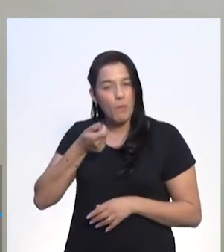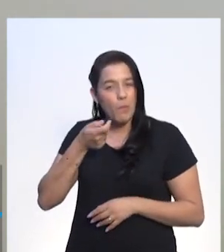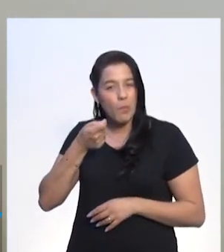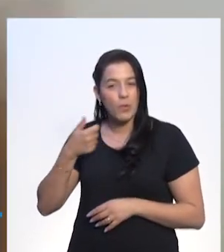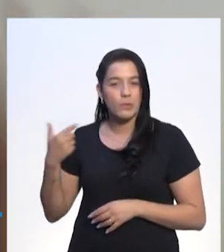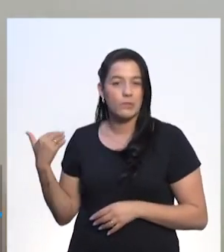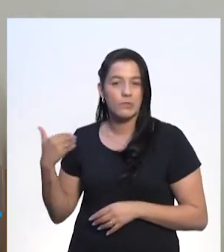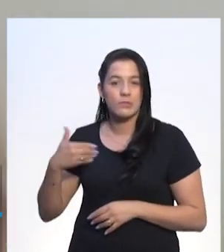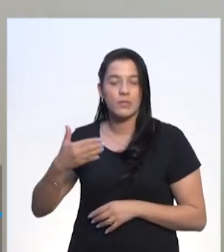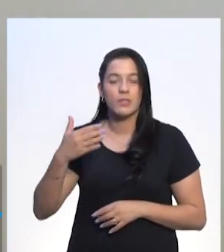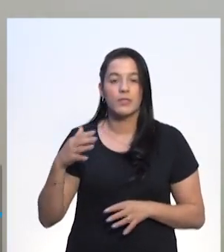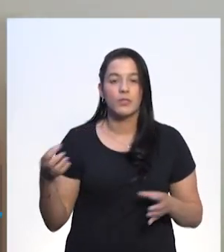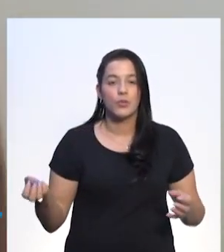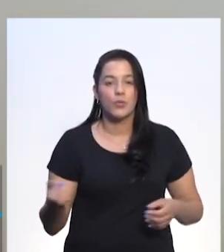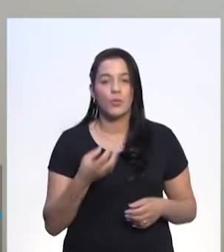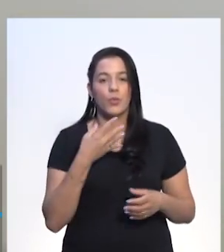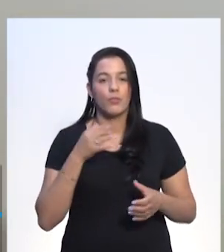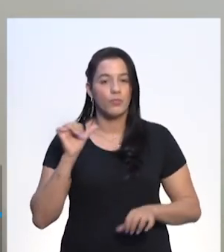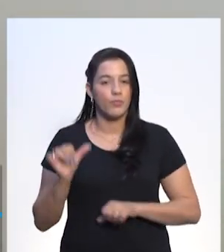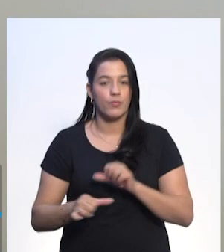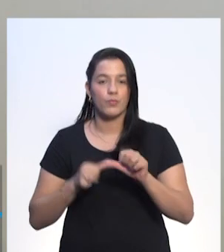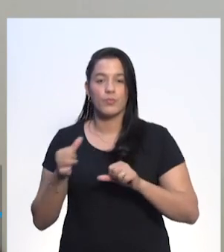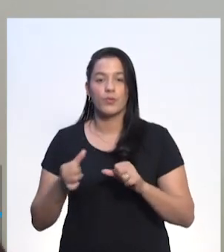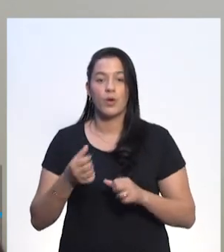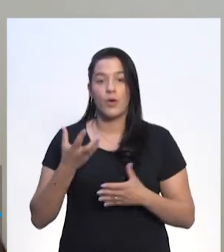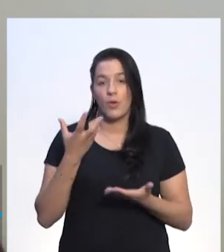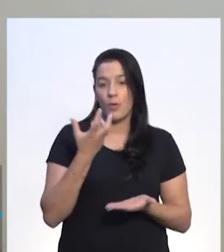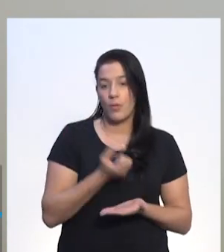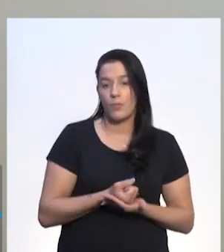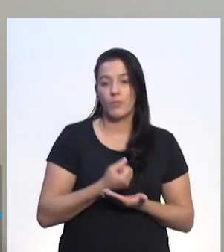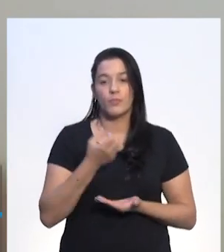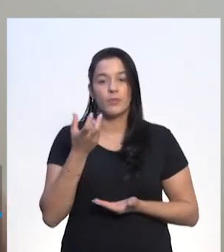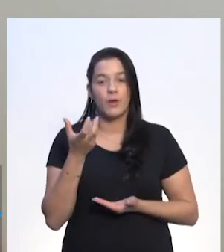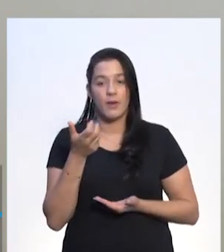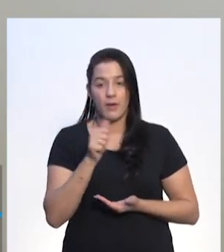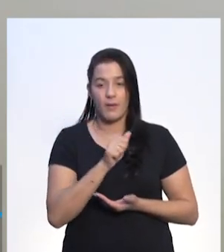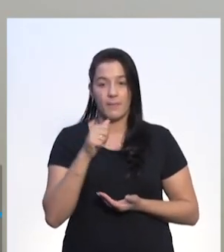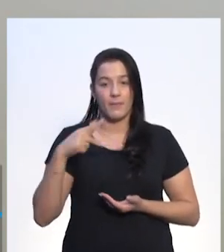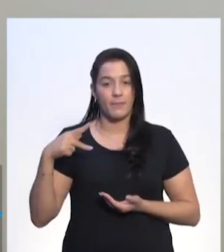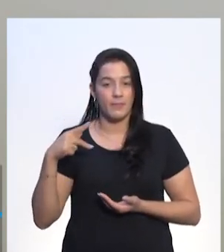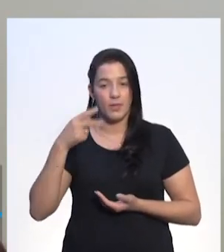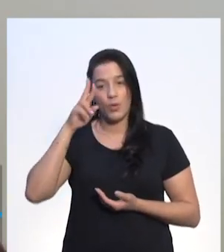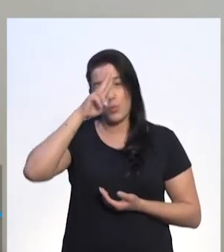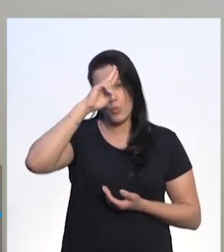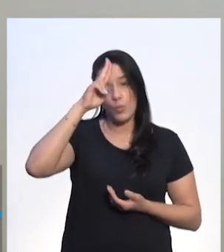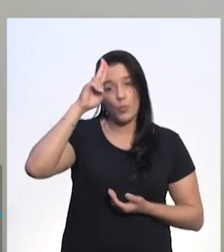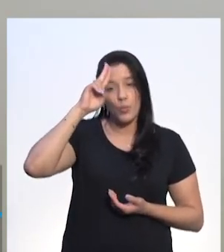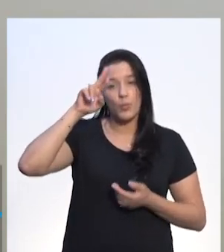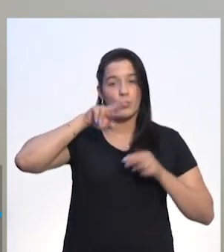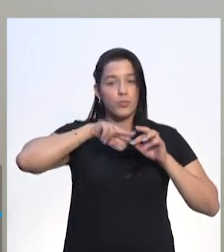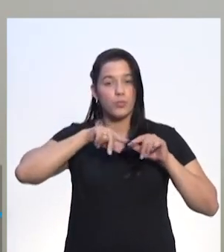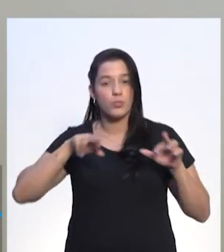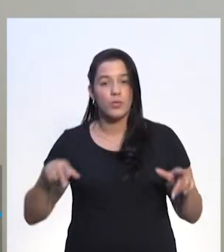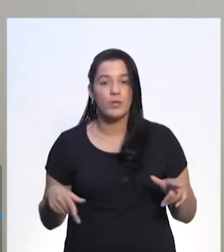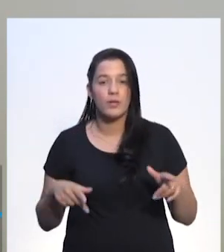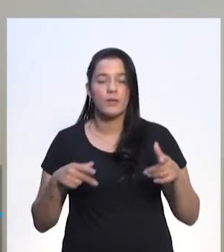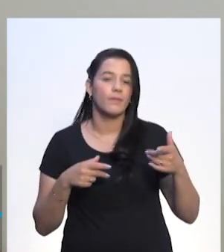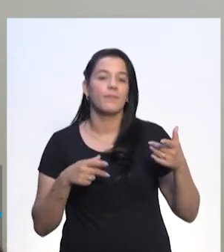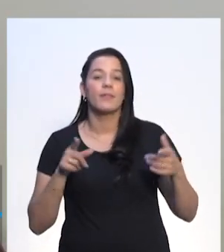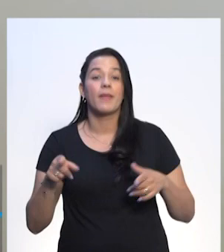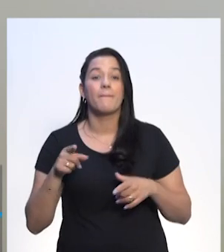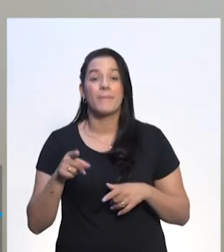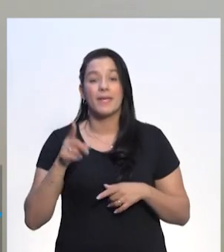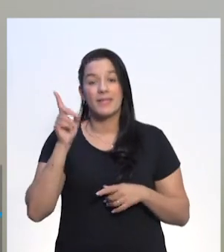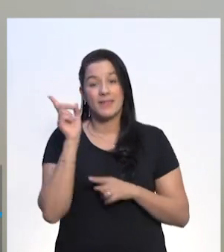a atualidade, com a atualização dos aplicativos com o Uber, como os Uber eles foram recebidos pelos